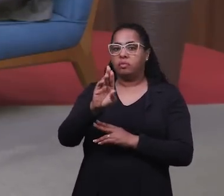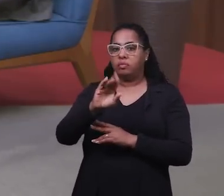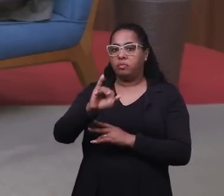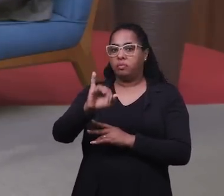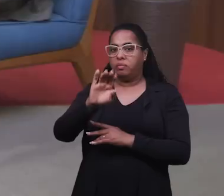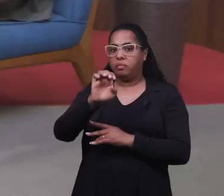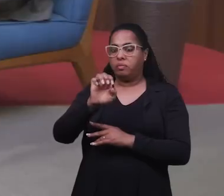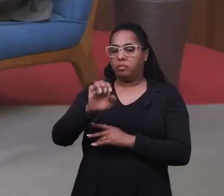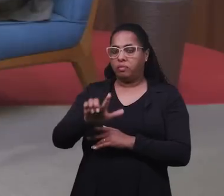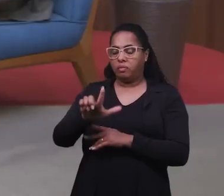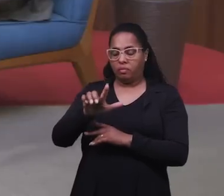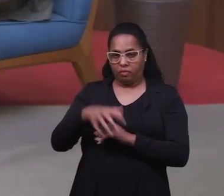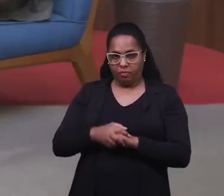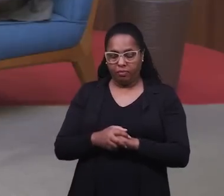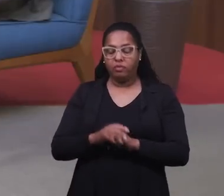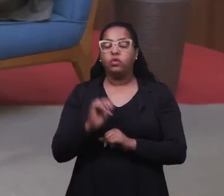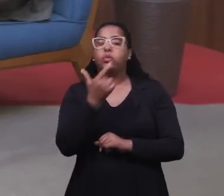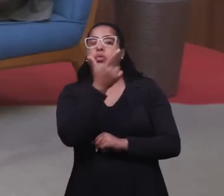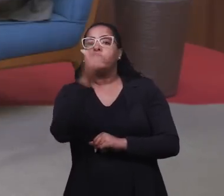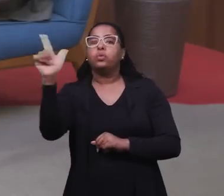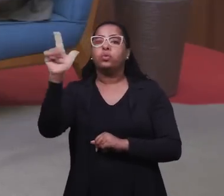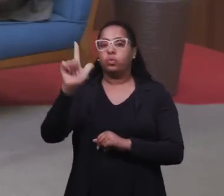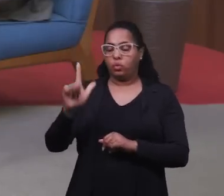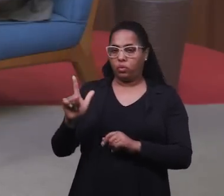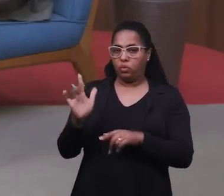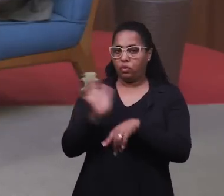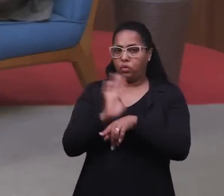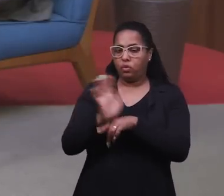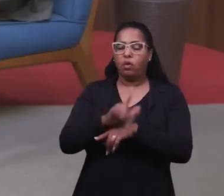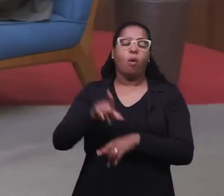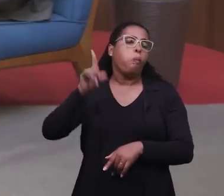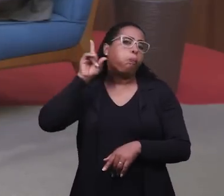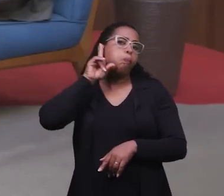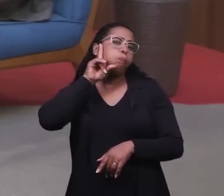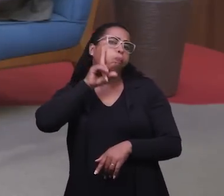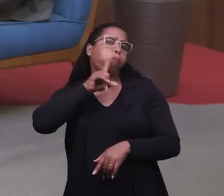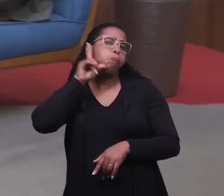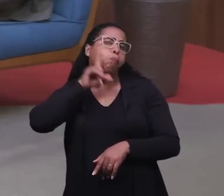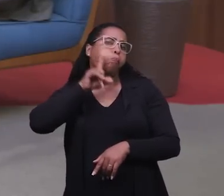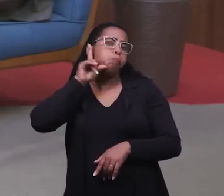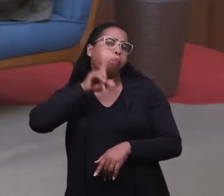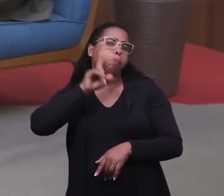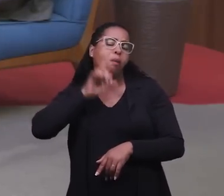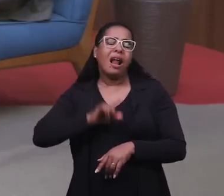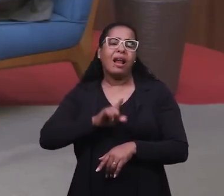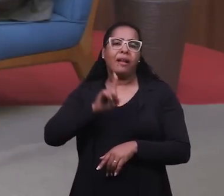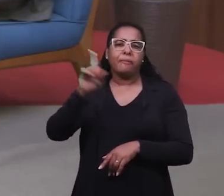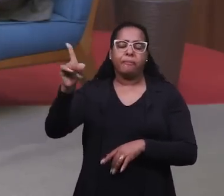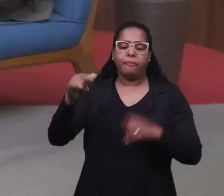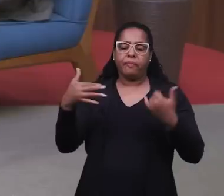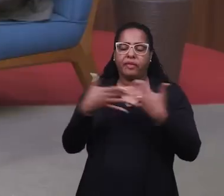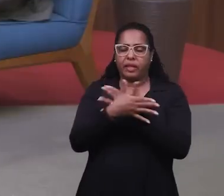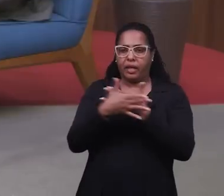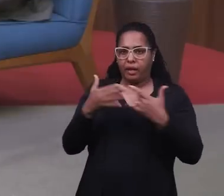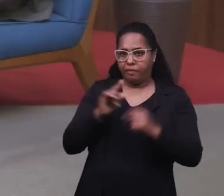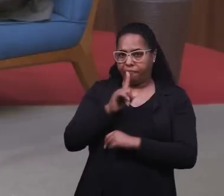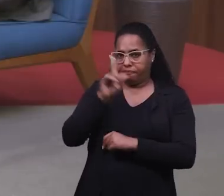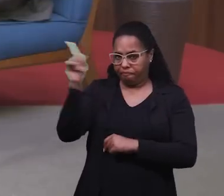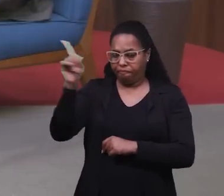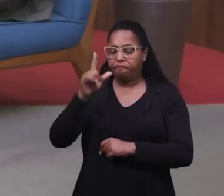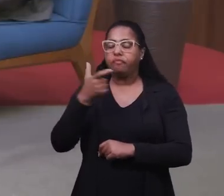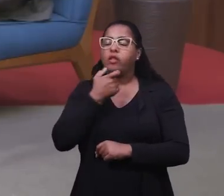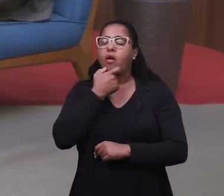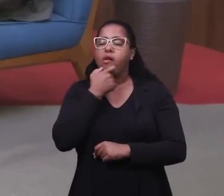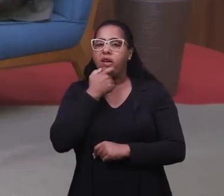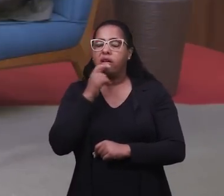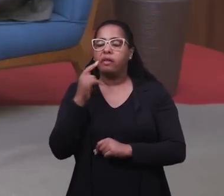enviou essa participação. O outro vídeo vem lá dos Estados Unidos, lá de Massachusetts, da cidade de Framingham,